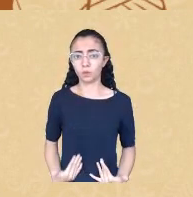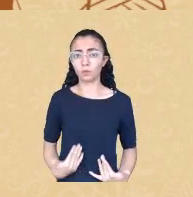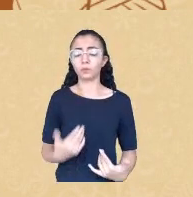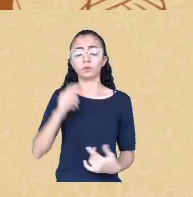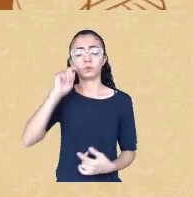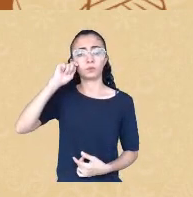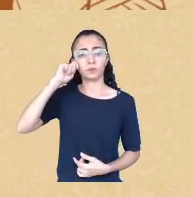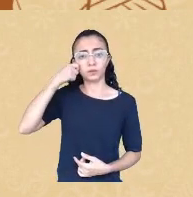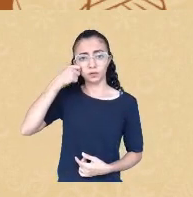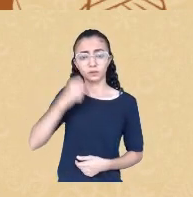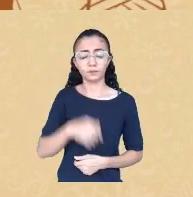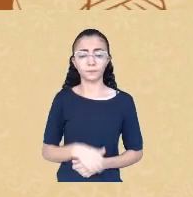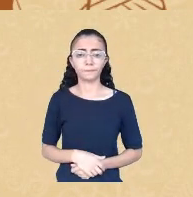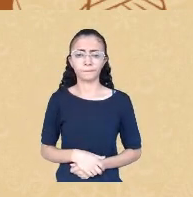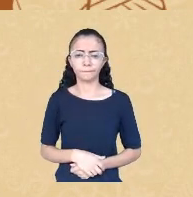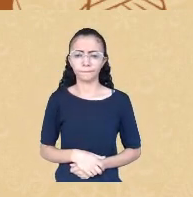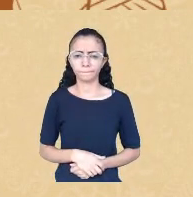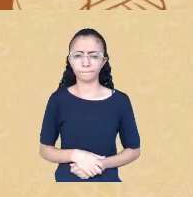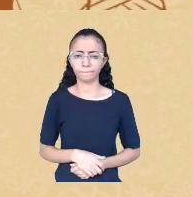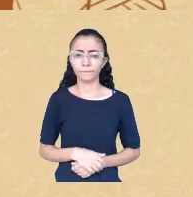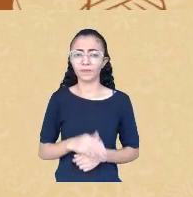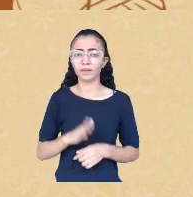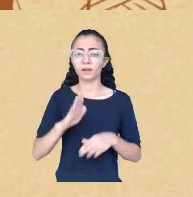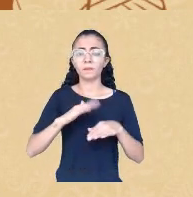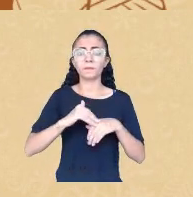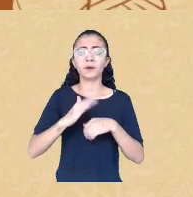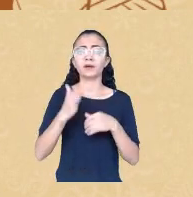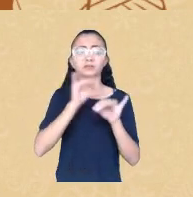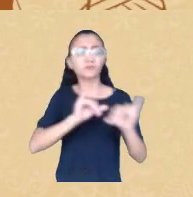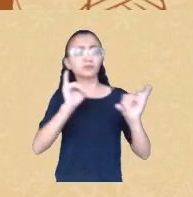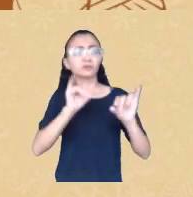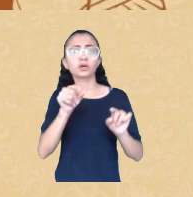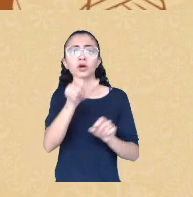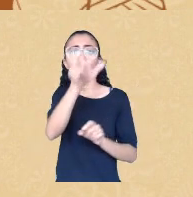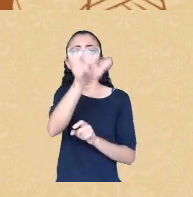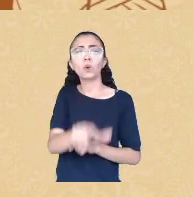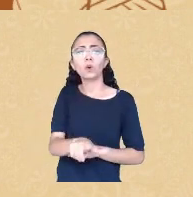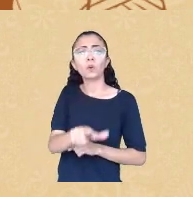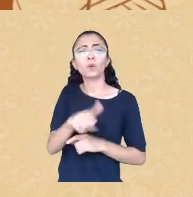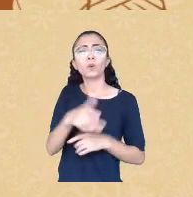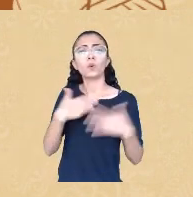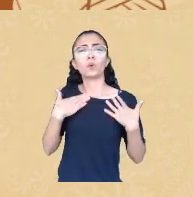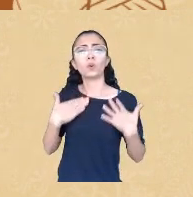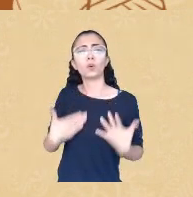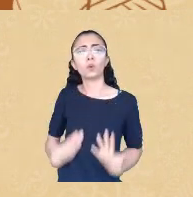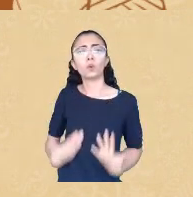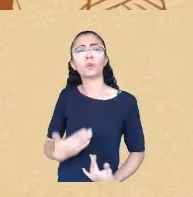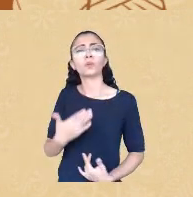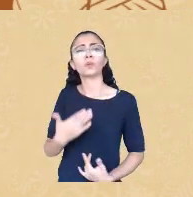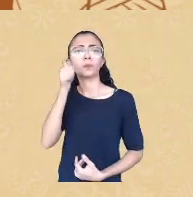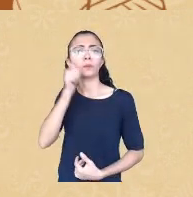corpo visibilizado é o da mulher branca. É aquele que move os afetos.